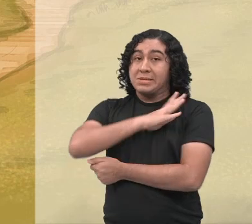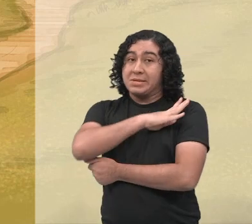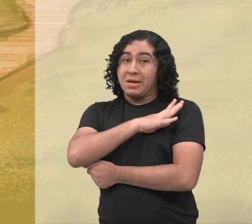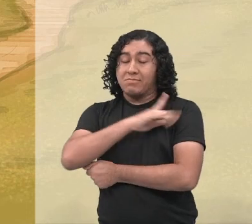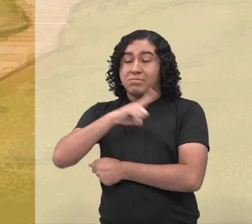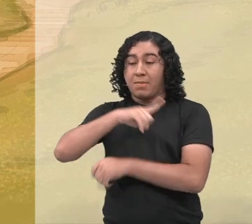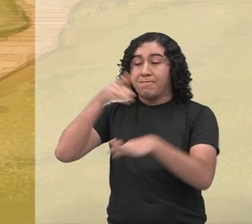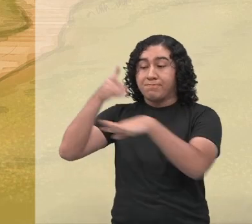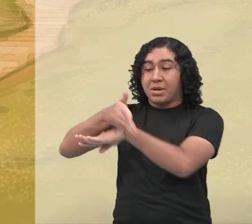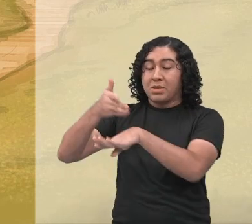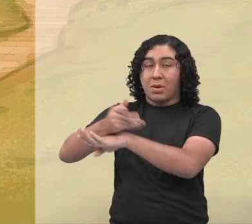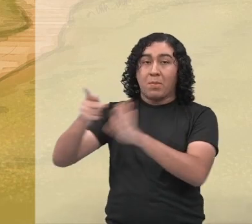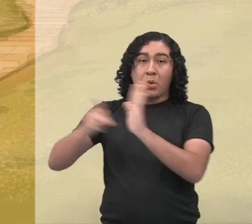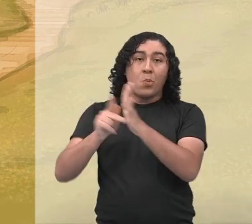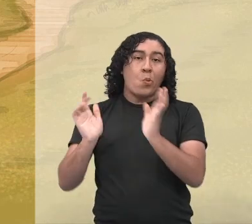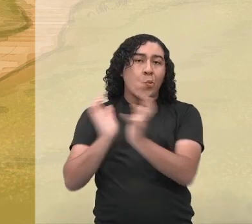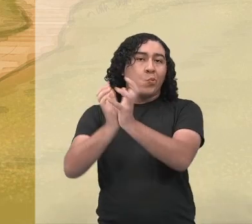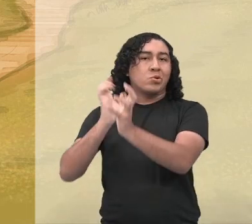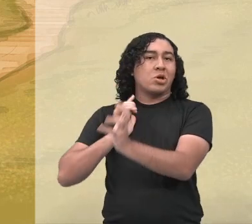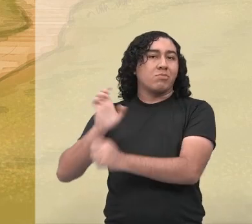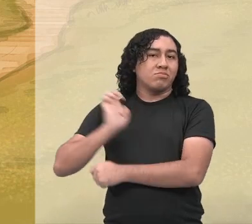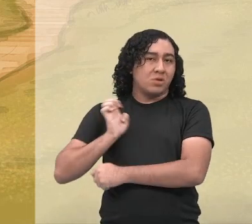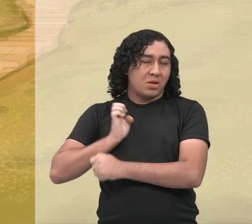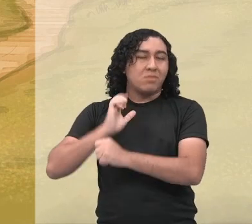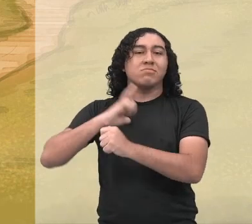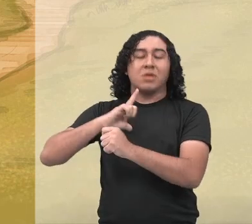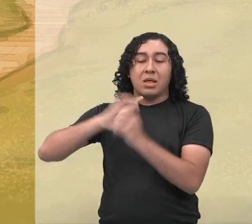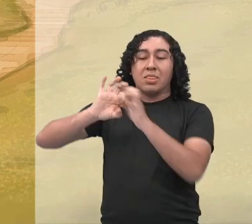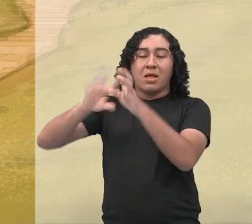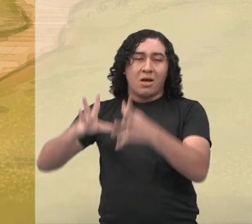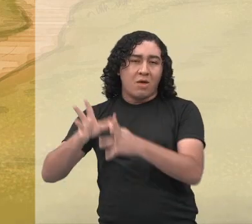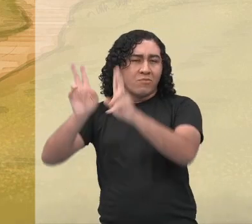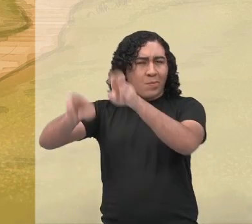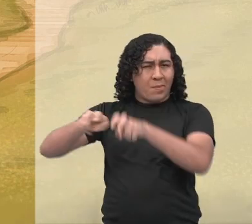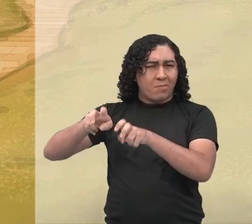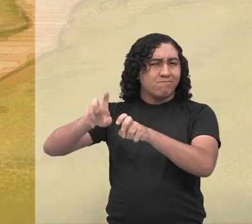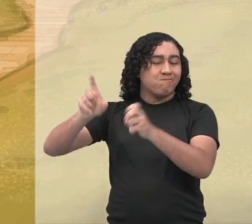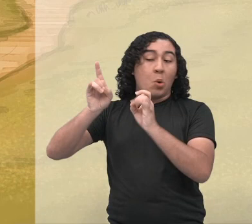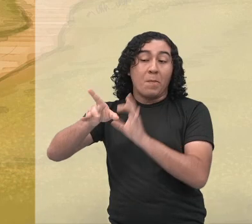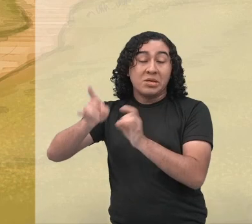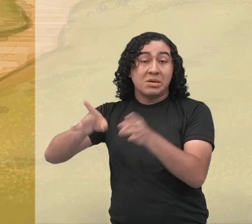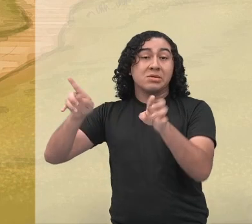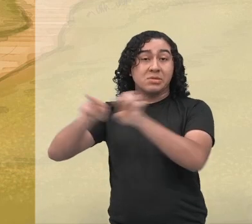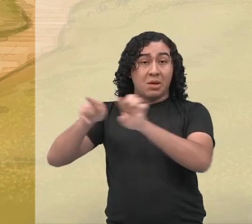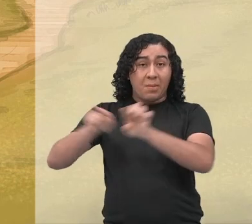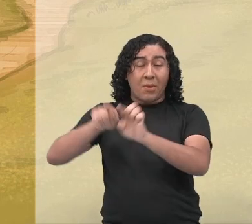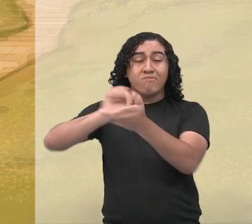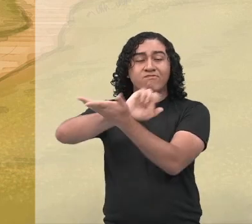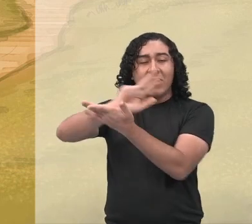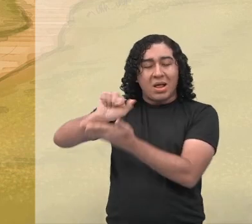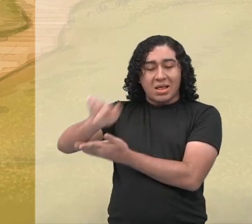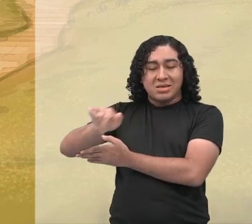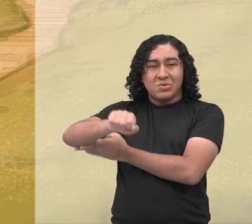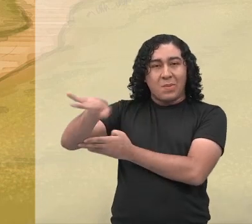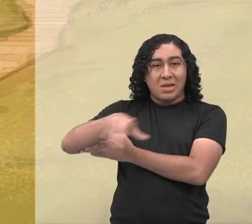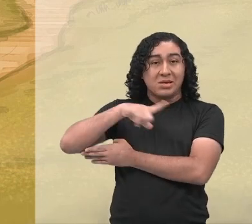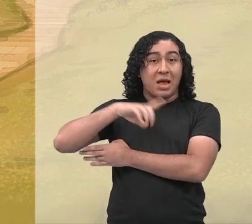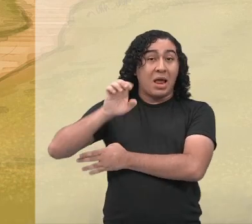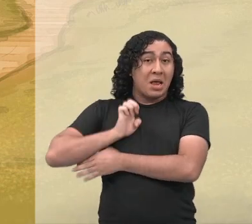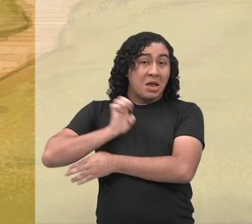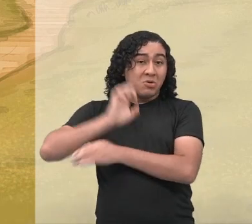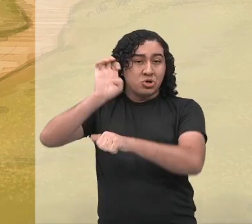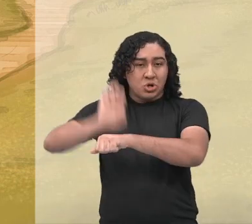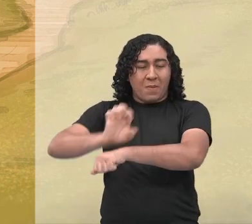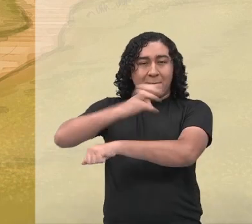integrantes da classe média, ou seja, profissionais liberais, comerciantes, etc., lá na região mais rica da Bahia.